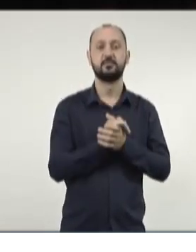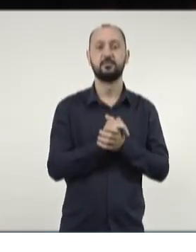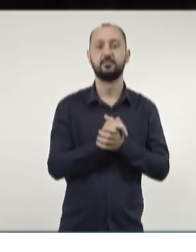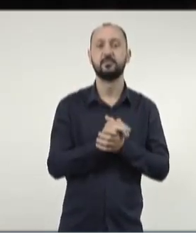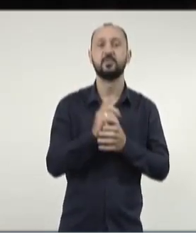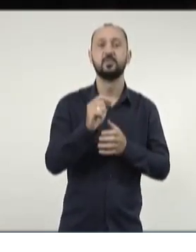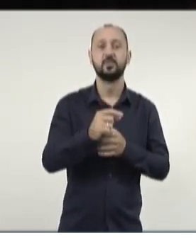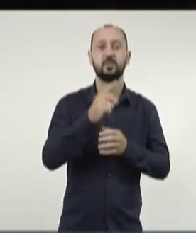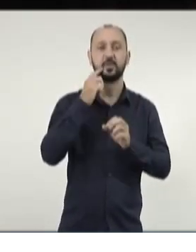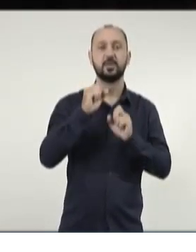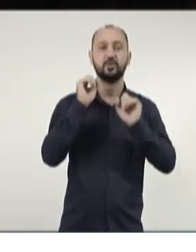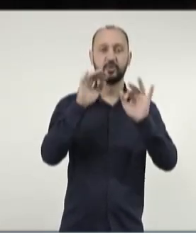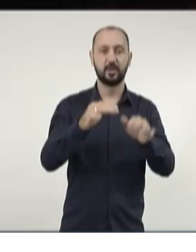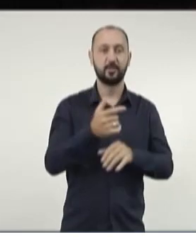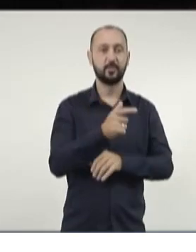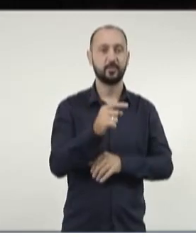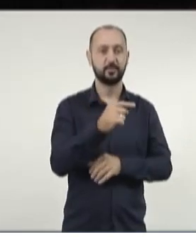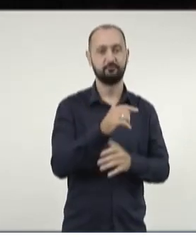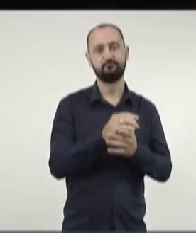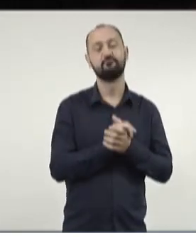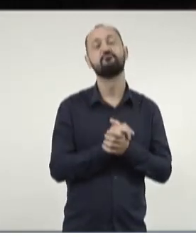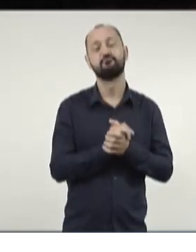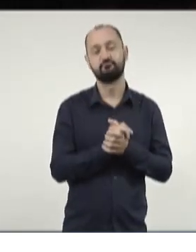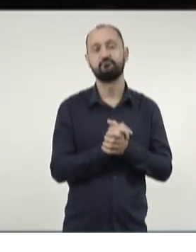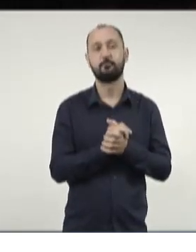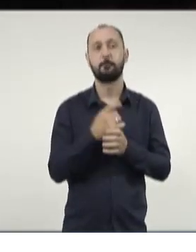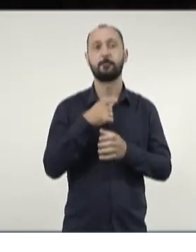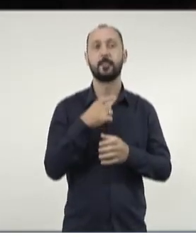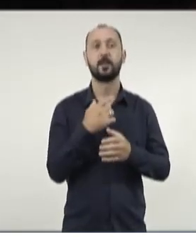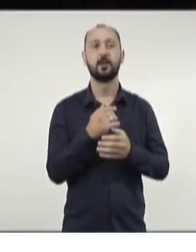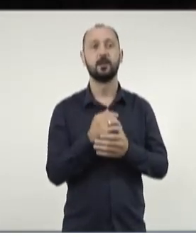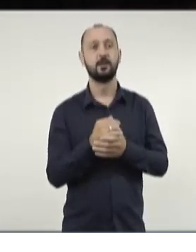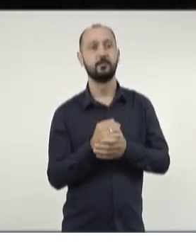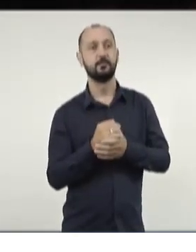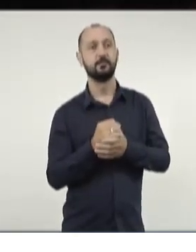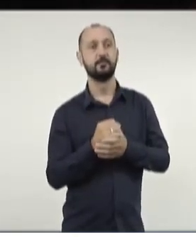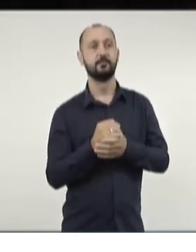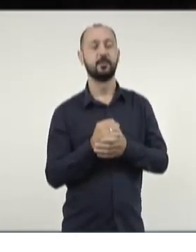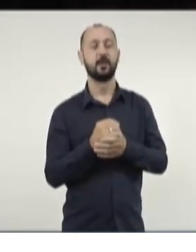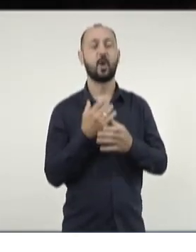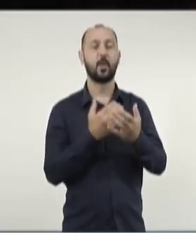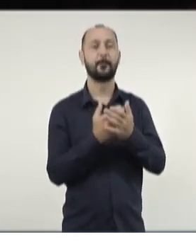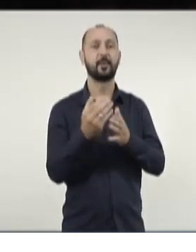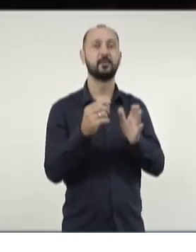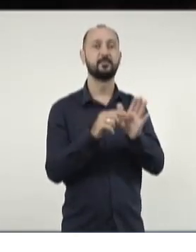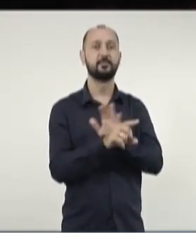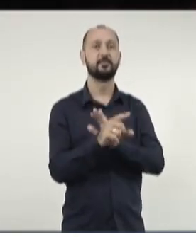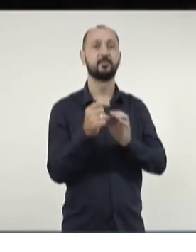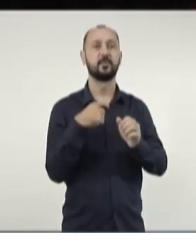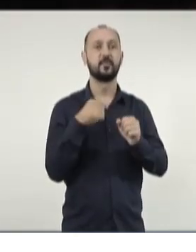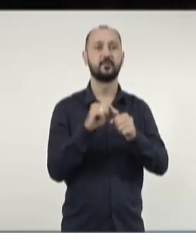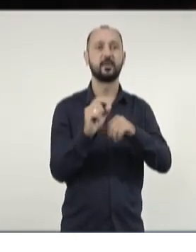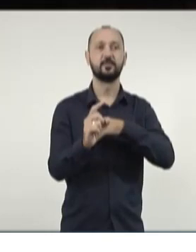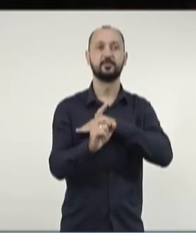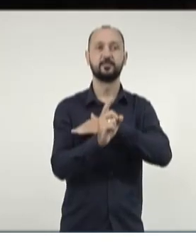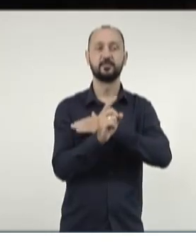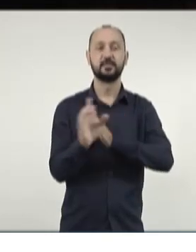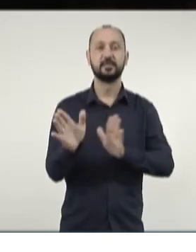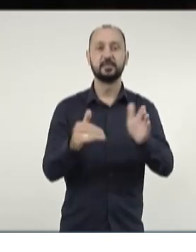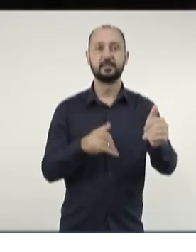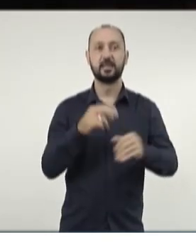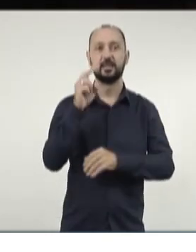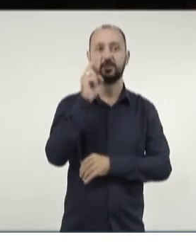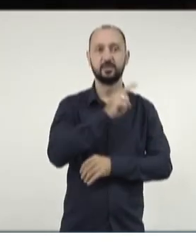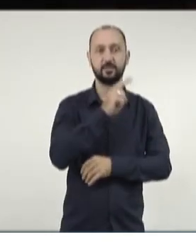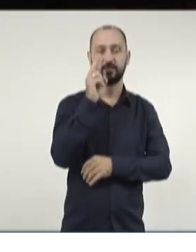de sagrado para o outro. E quando vem essa pergunta, eu faço plantão em sala de